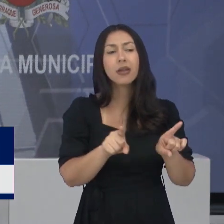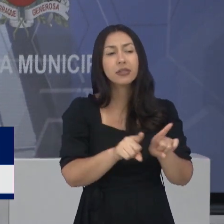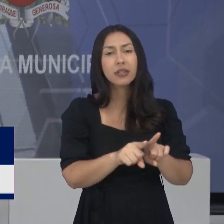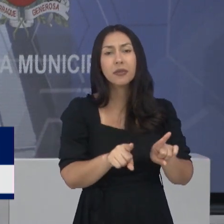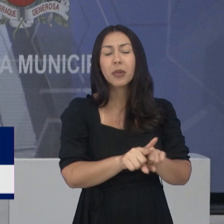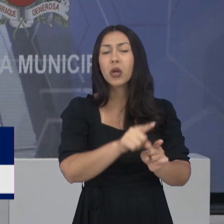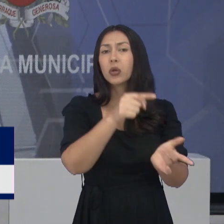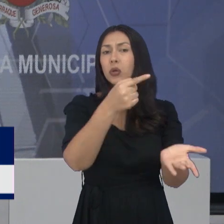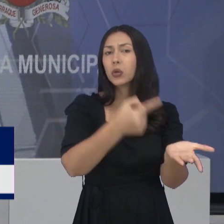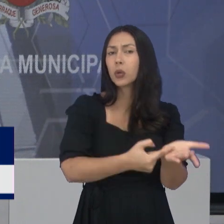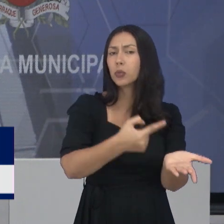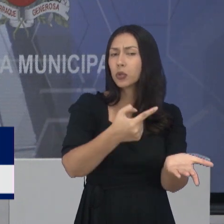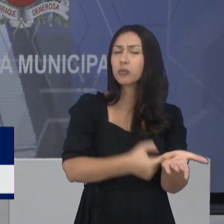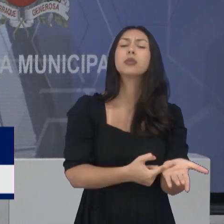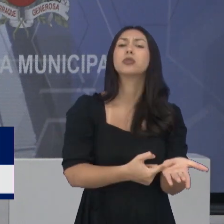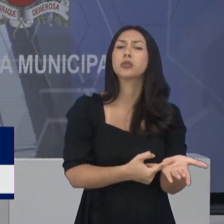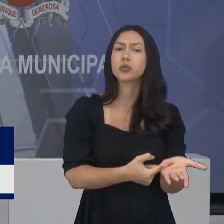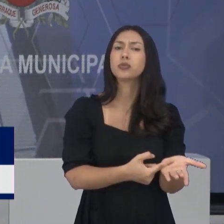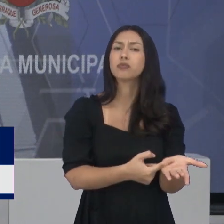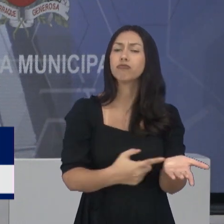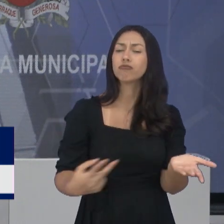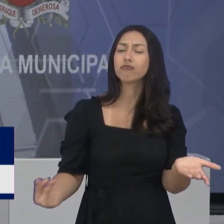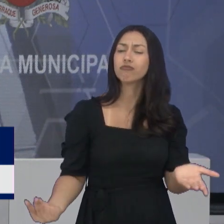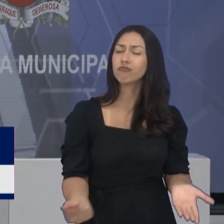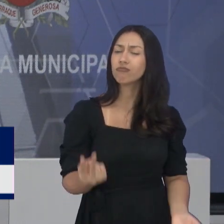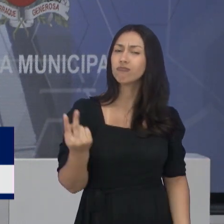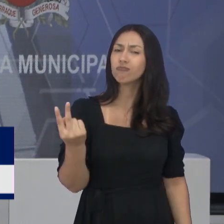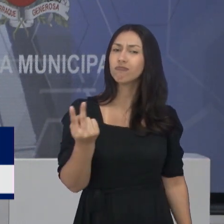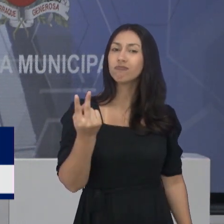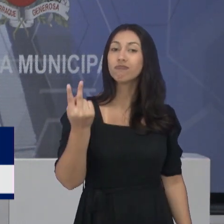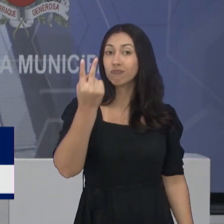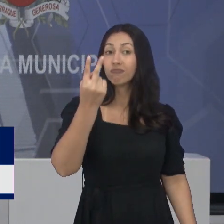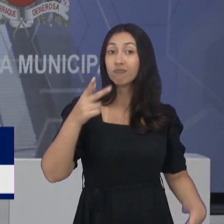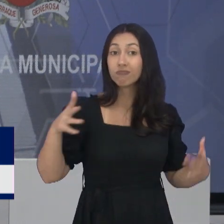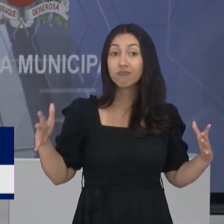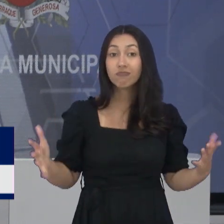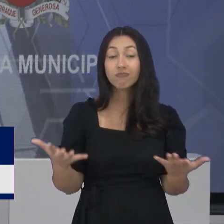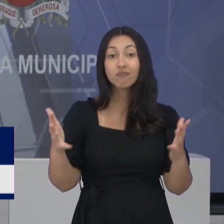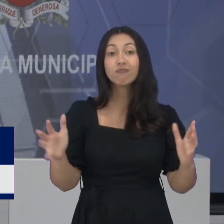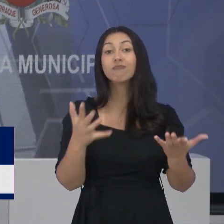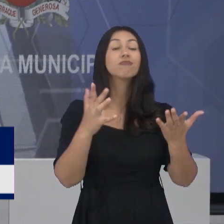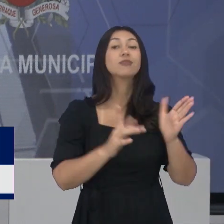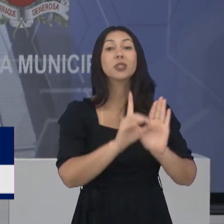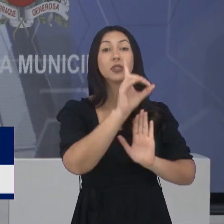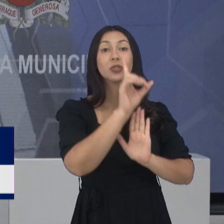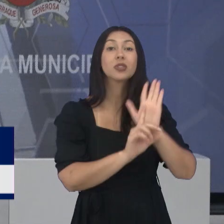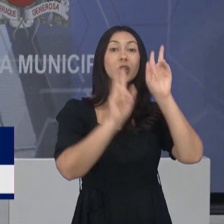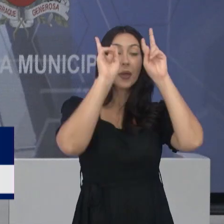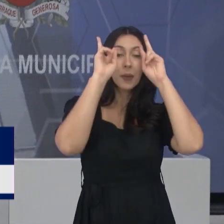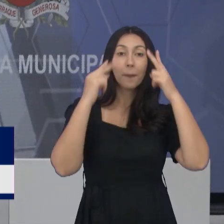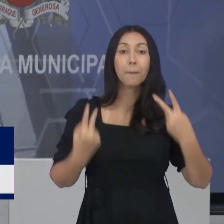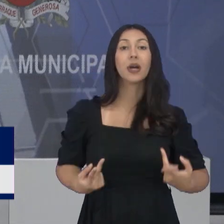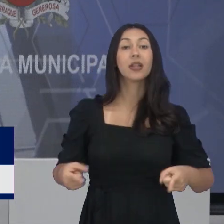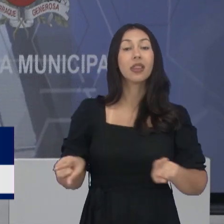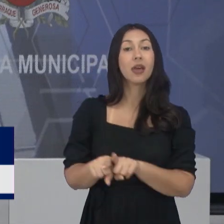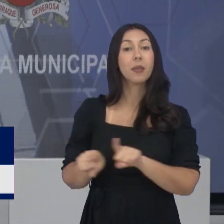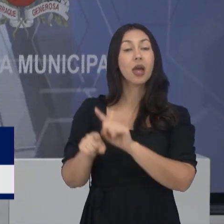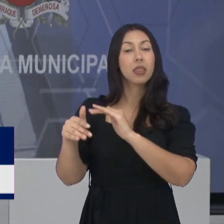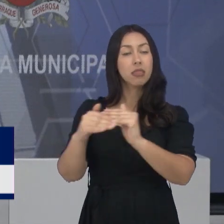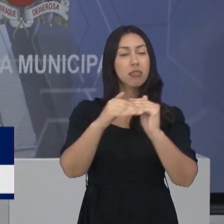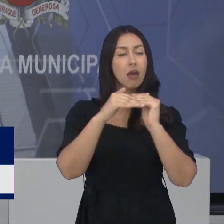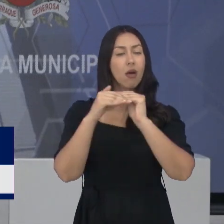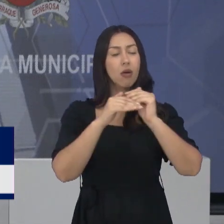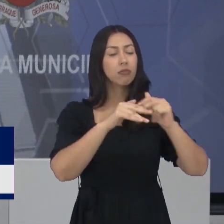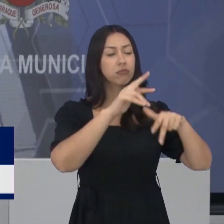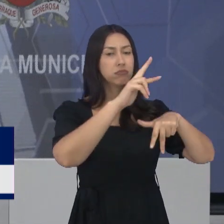um compromisso renovado com a valorização e promoção dos direitos humanos e da igualdade de